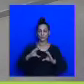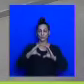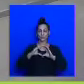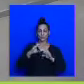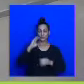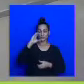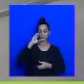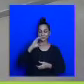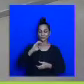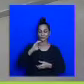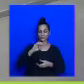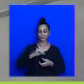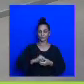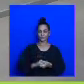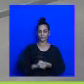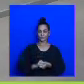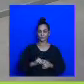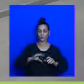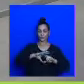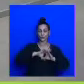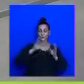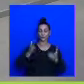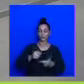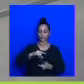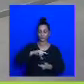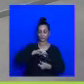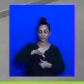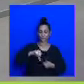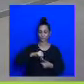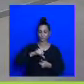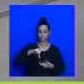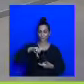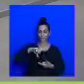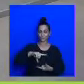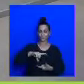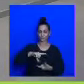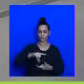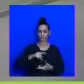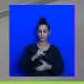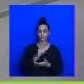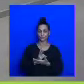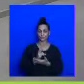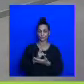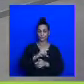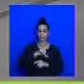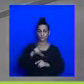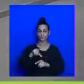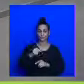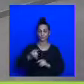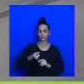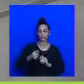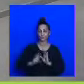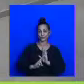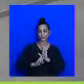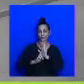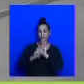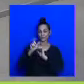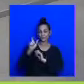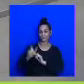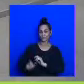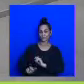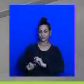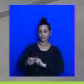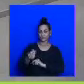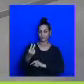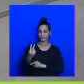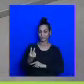no suporte o globo sendo identificado Vamos então ao sorteio sorteio do número correspondente a